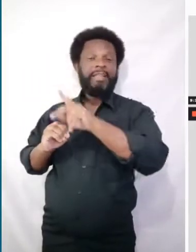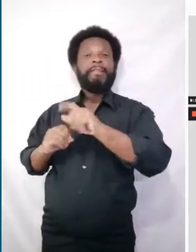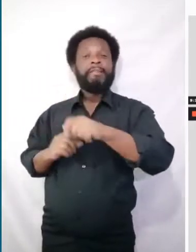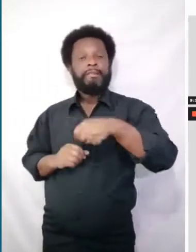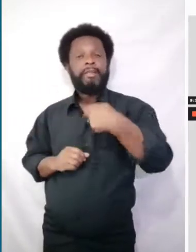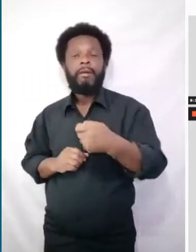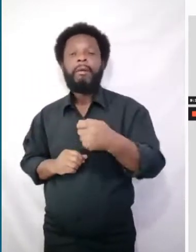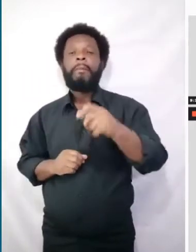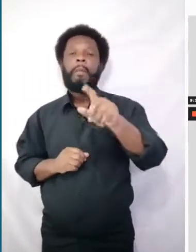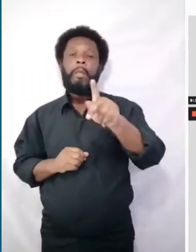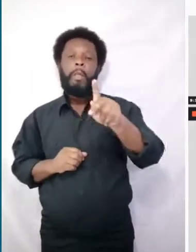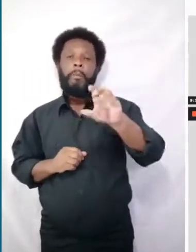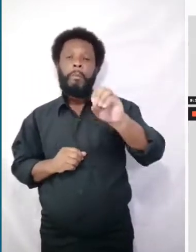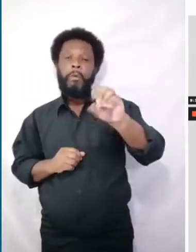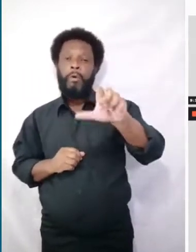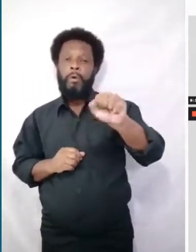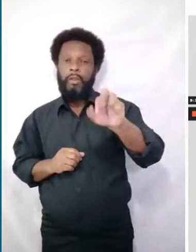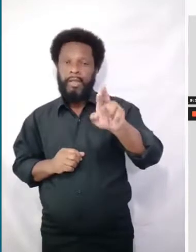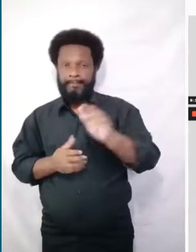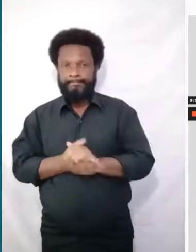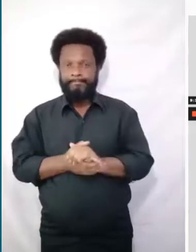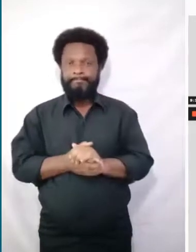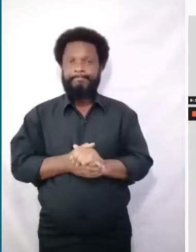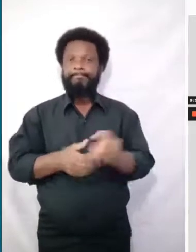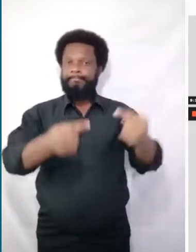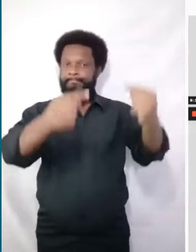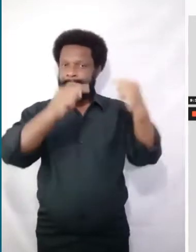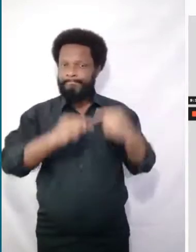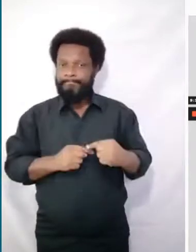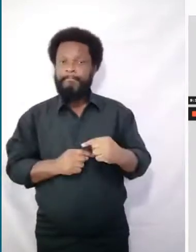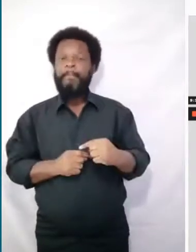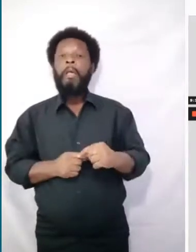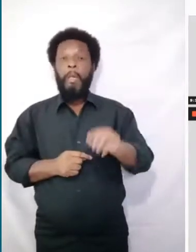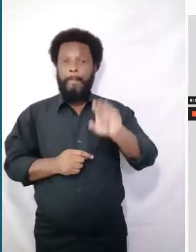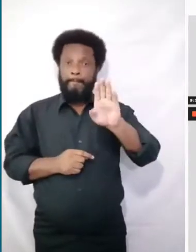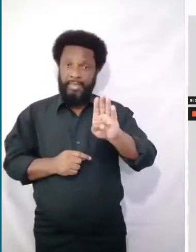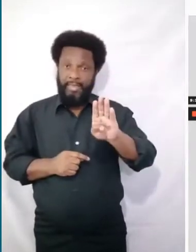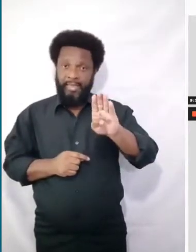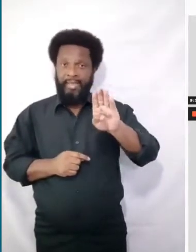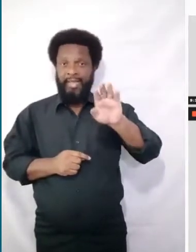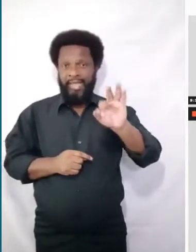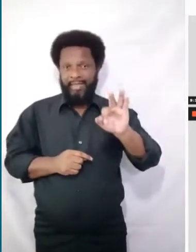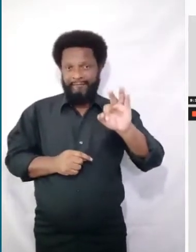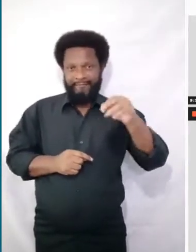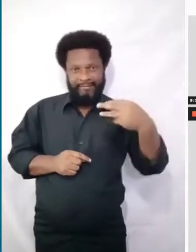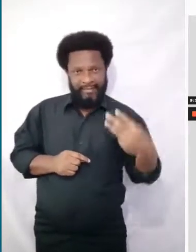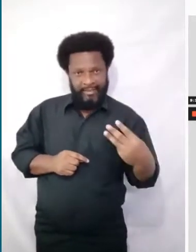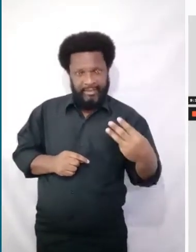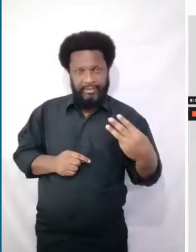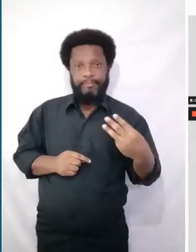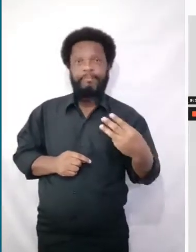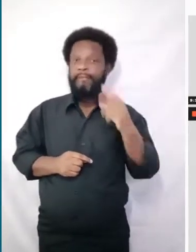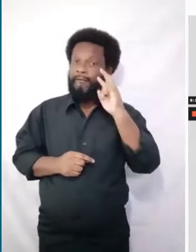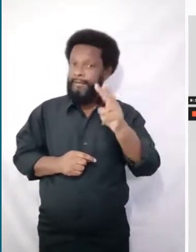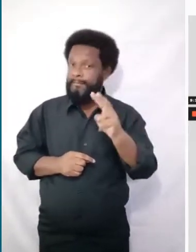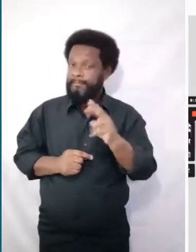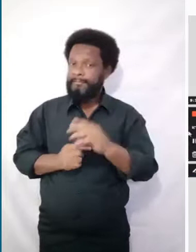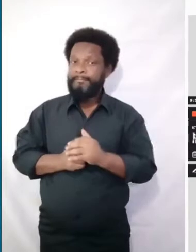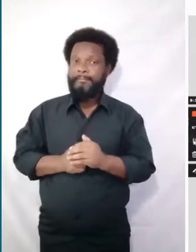é diferente de zero. Logo, essa molécula ela é polar. BF3. Bem, o